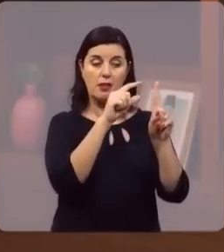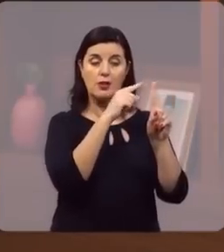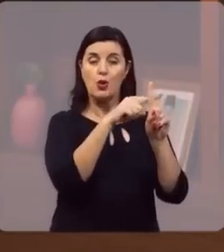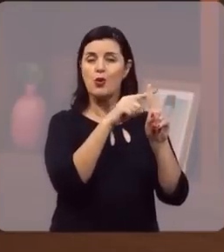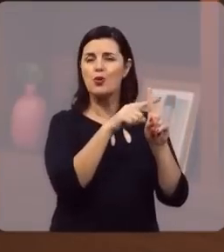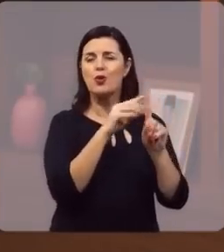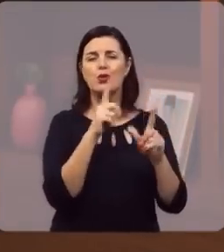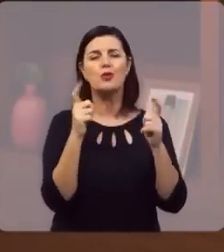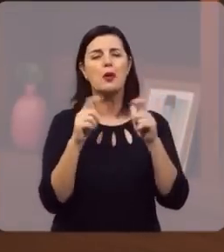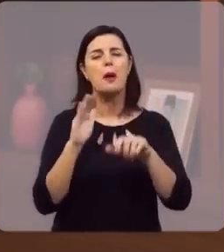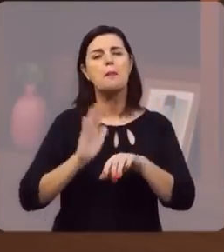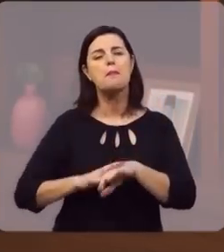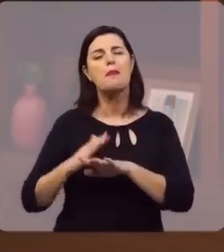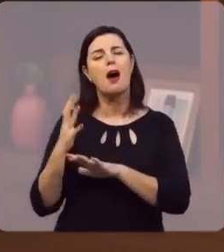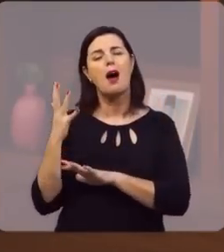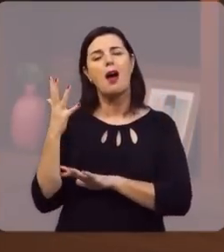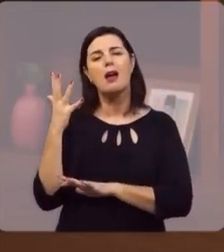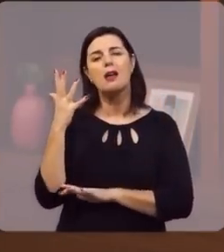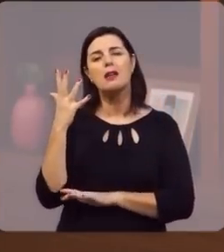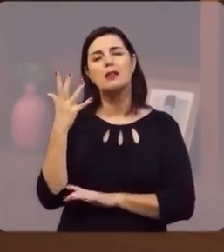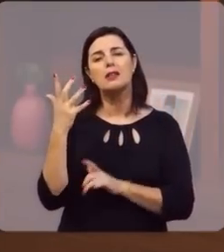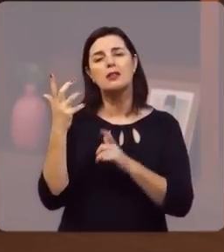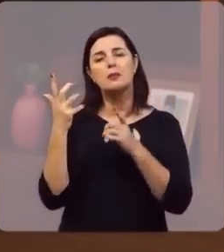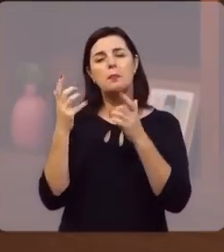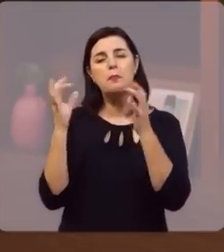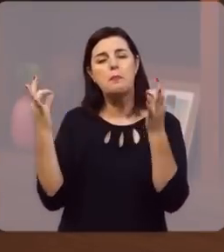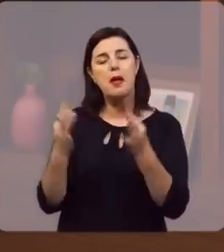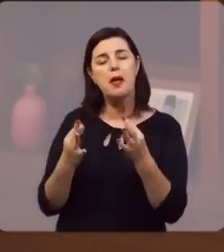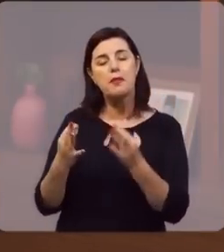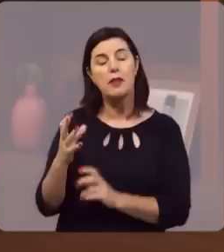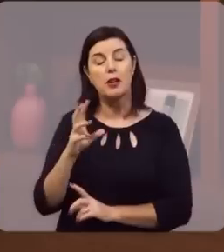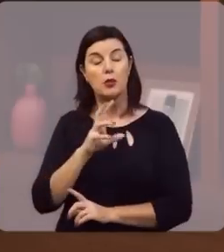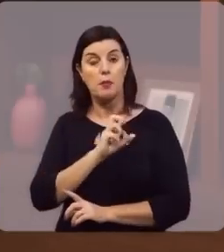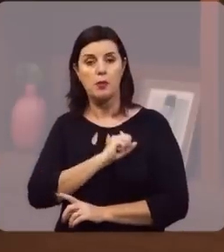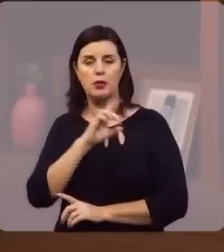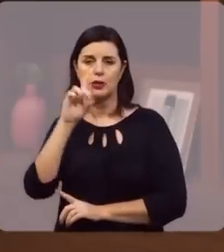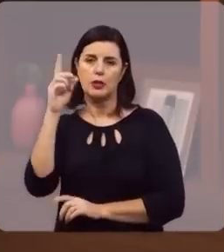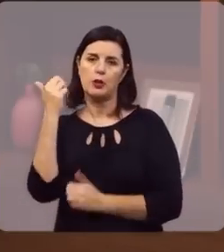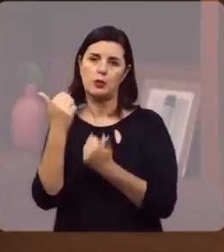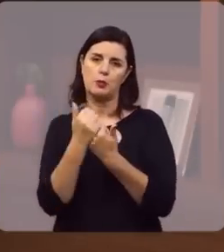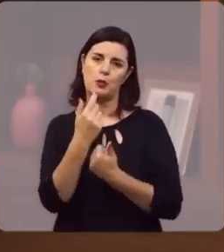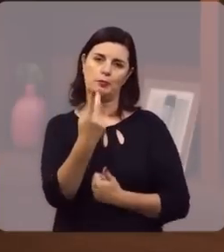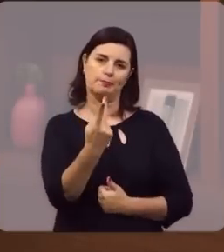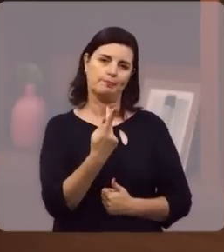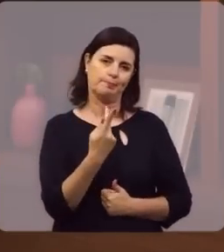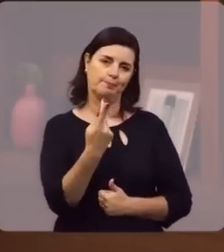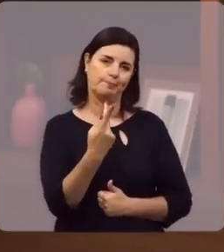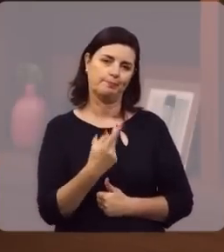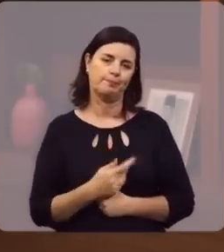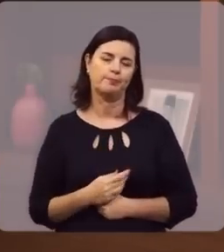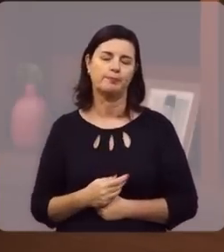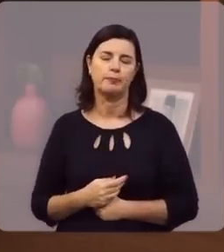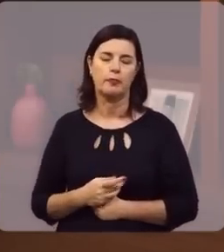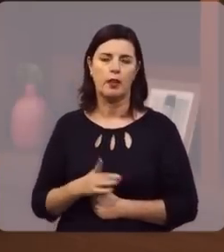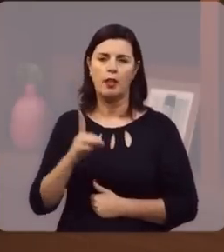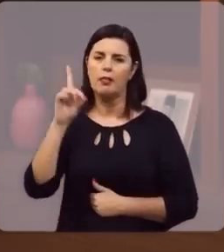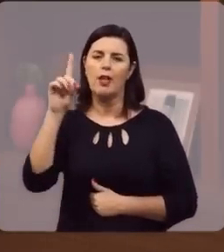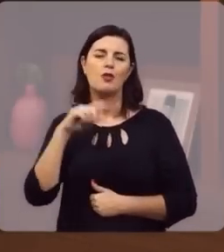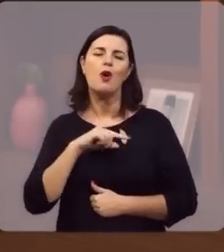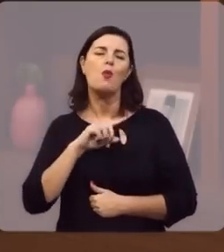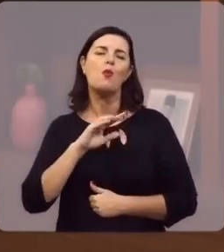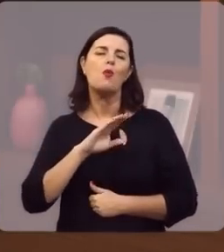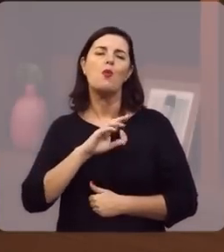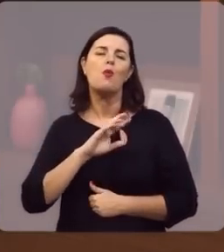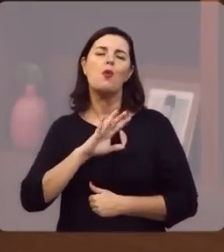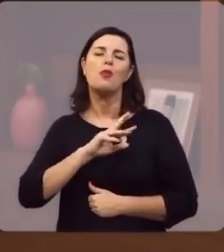o palco mais eloquente luminoso do amor de Deus por você a Deus não